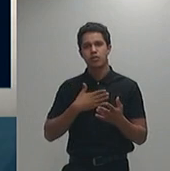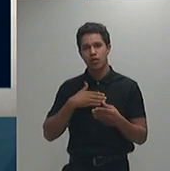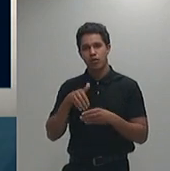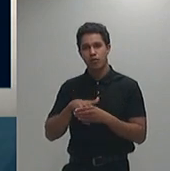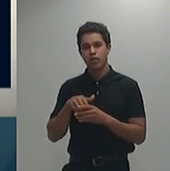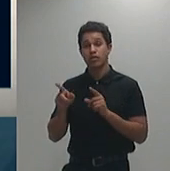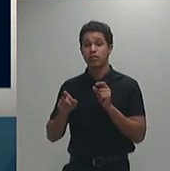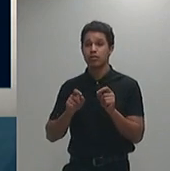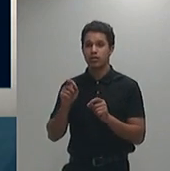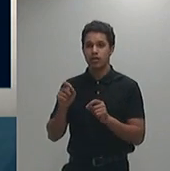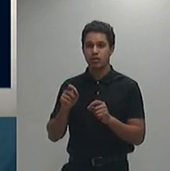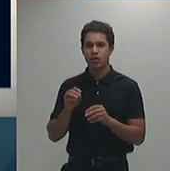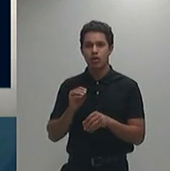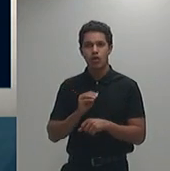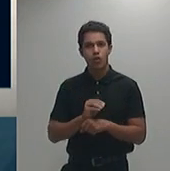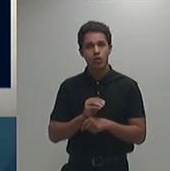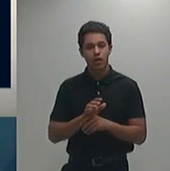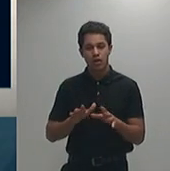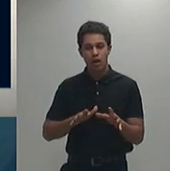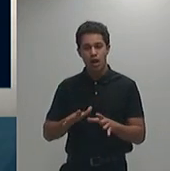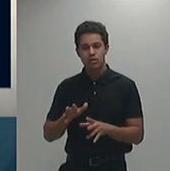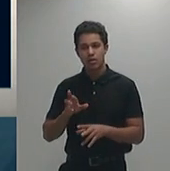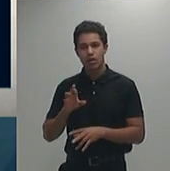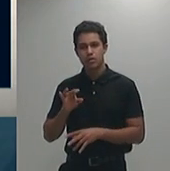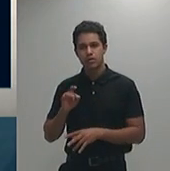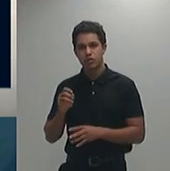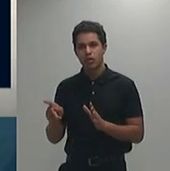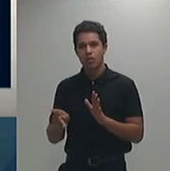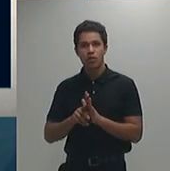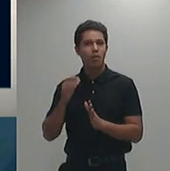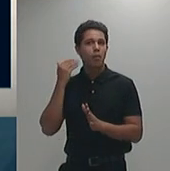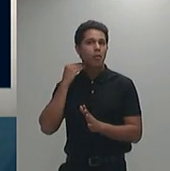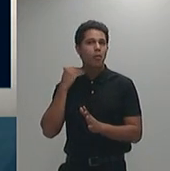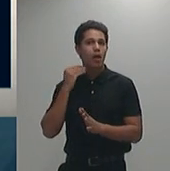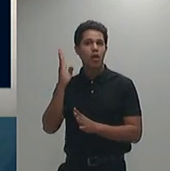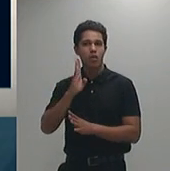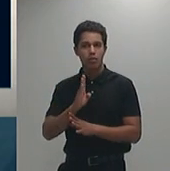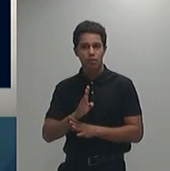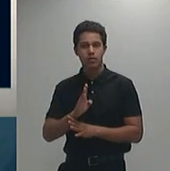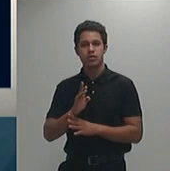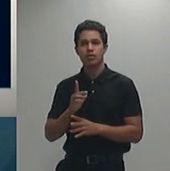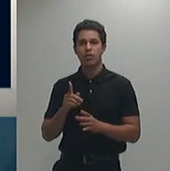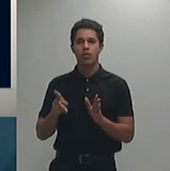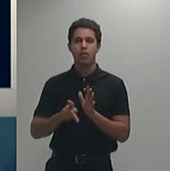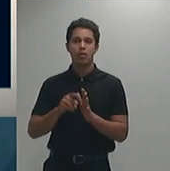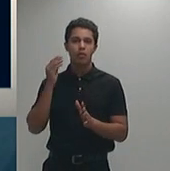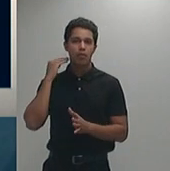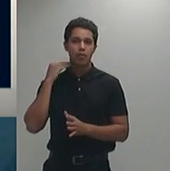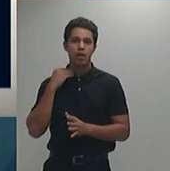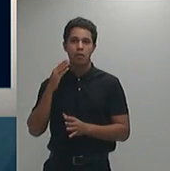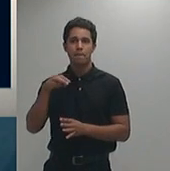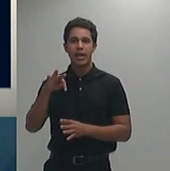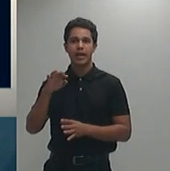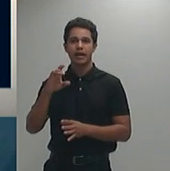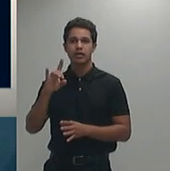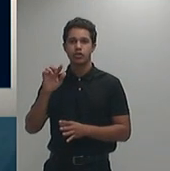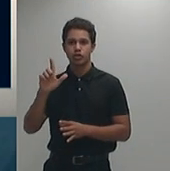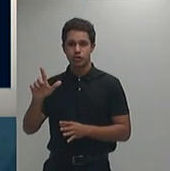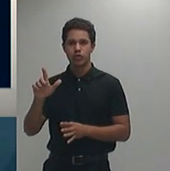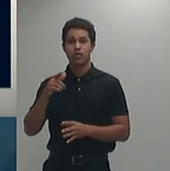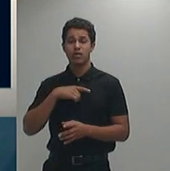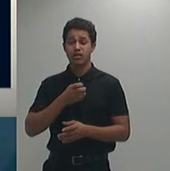seguinte cuida-se de ação rescisória do Banco do Brasil em face do Banco Mercantil por meio do qual se